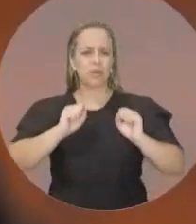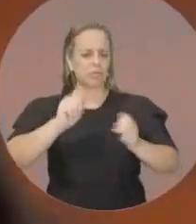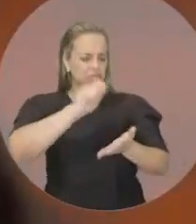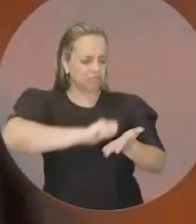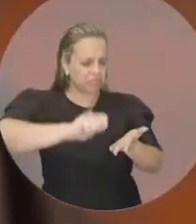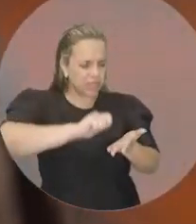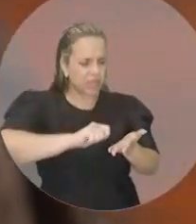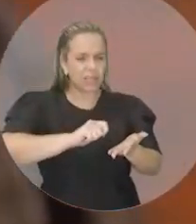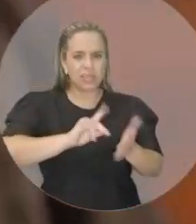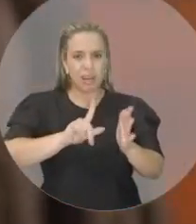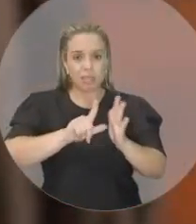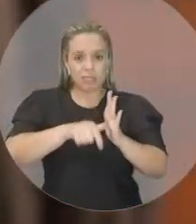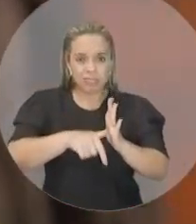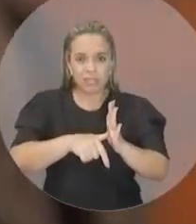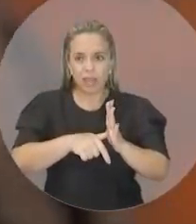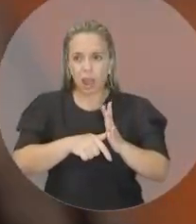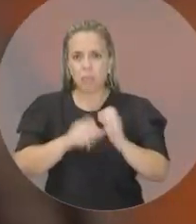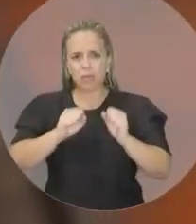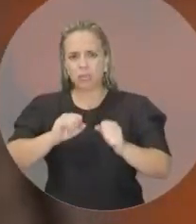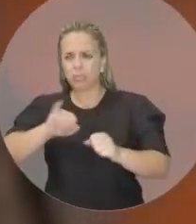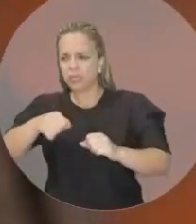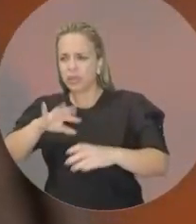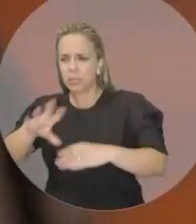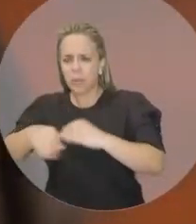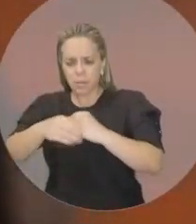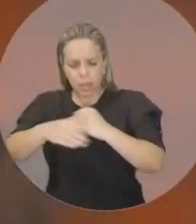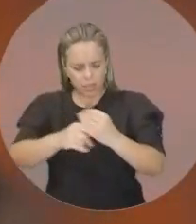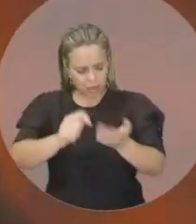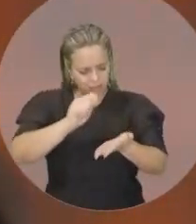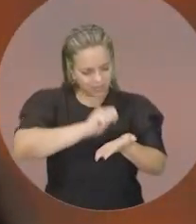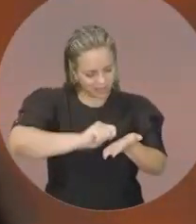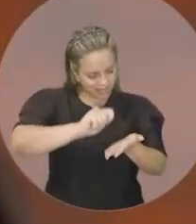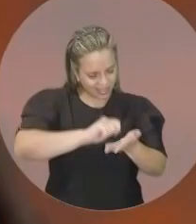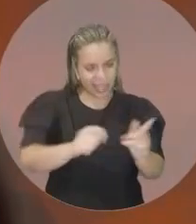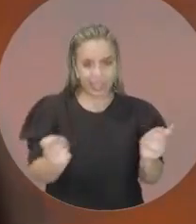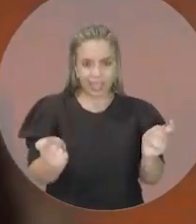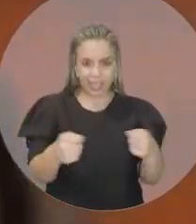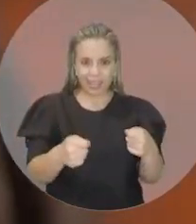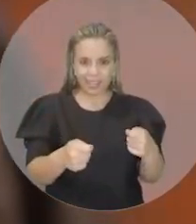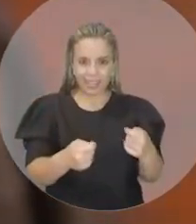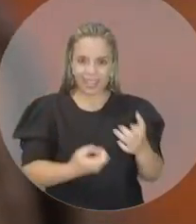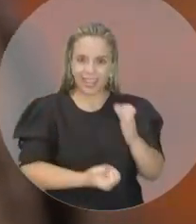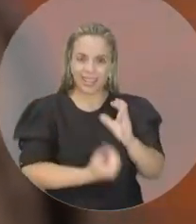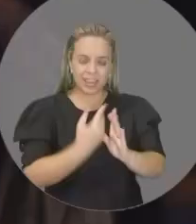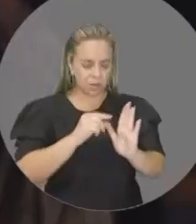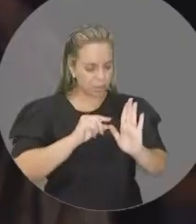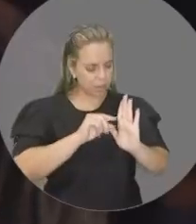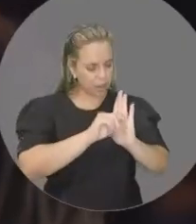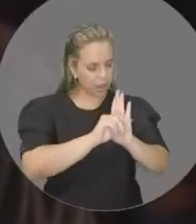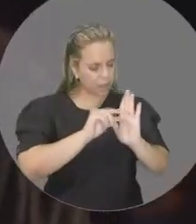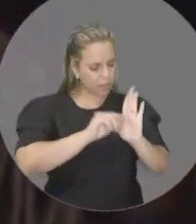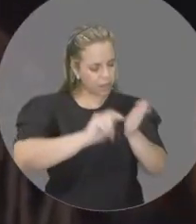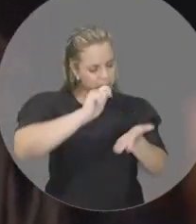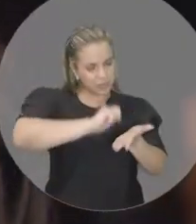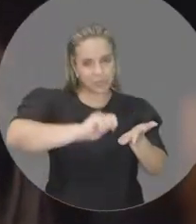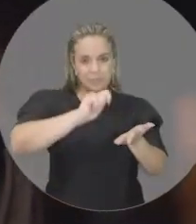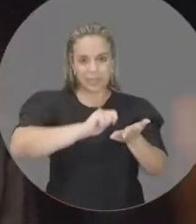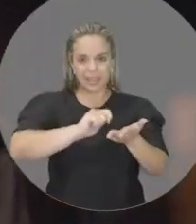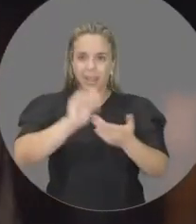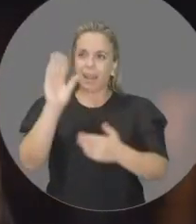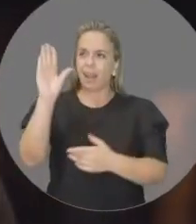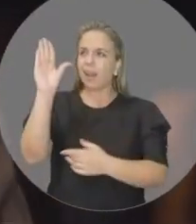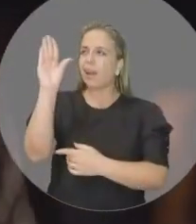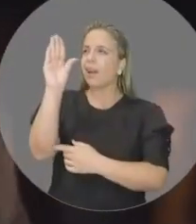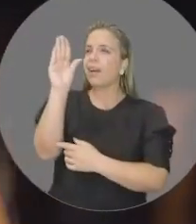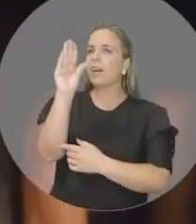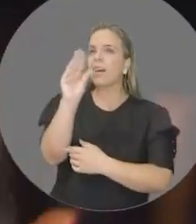teus atrasos e transforma todos em pequenos passos ou versos. A luz do